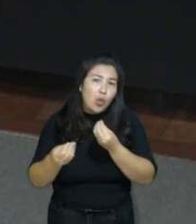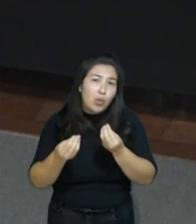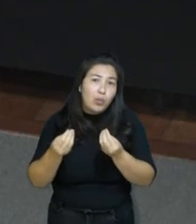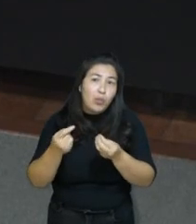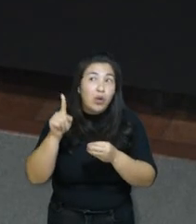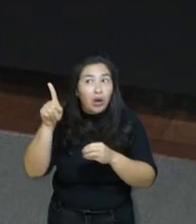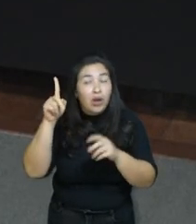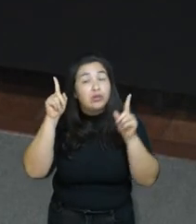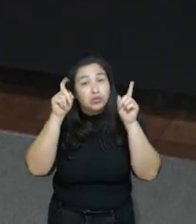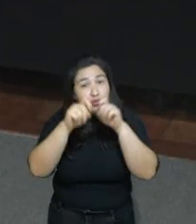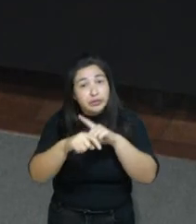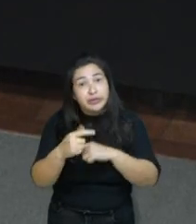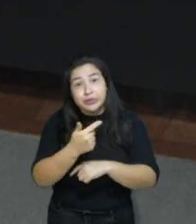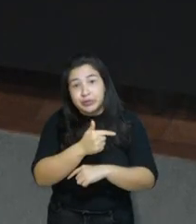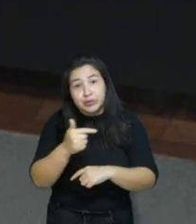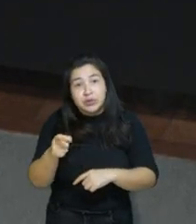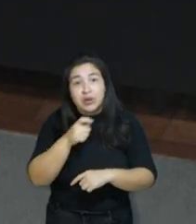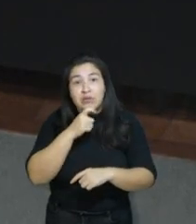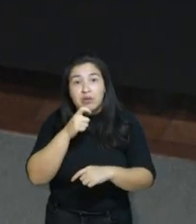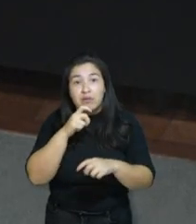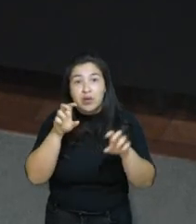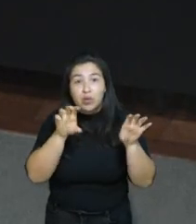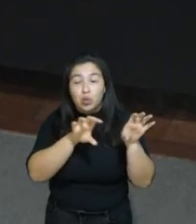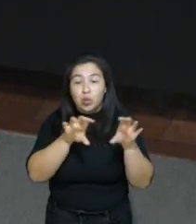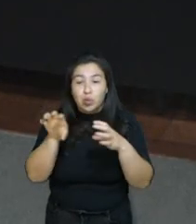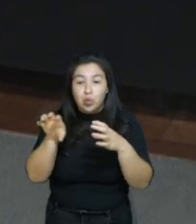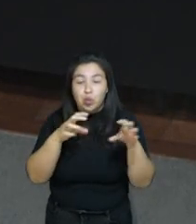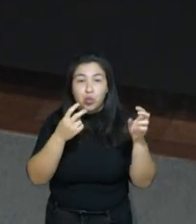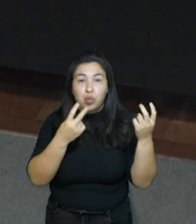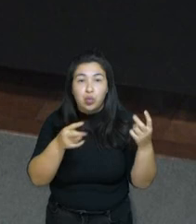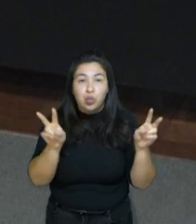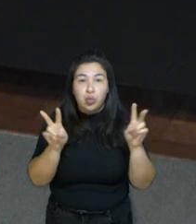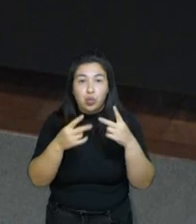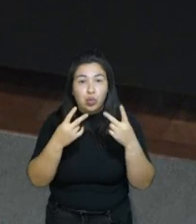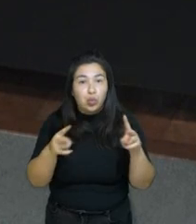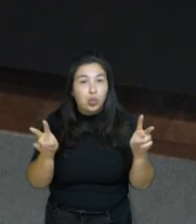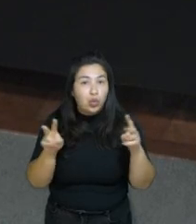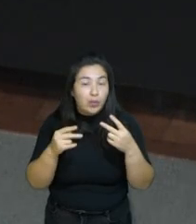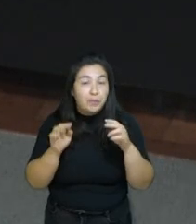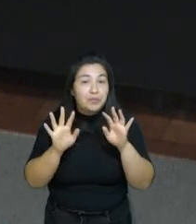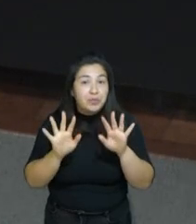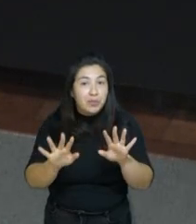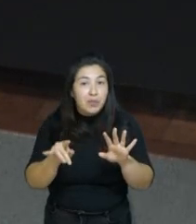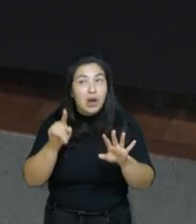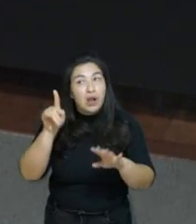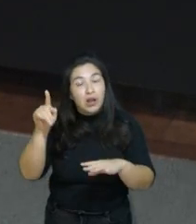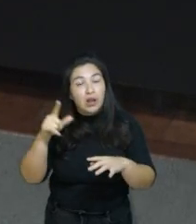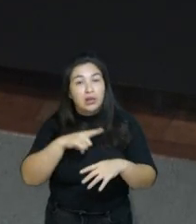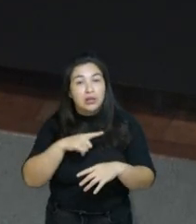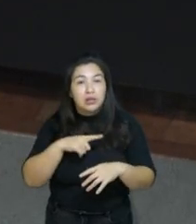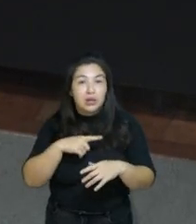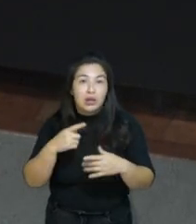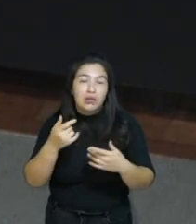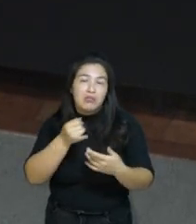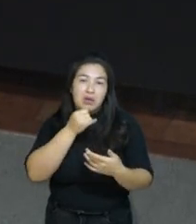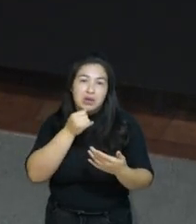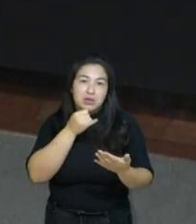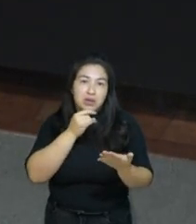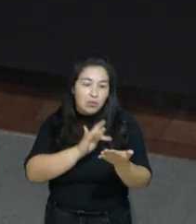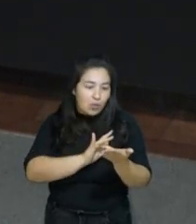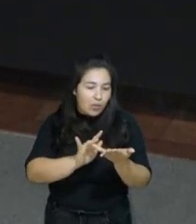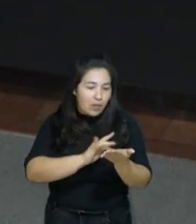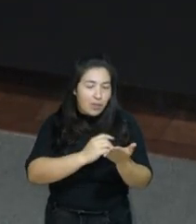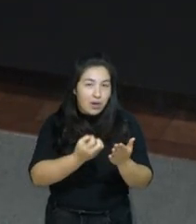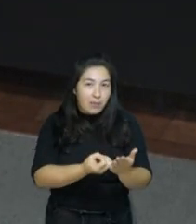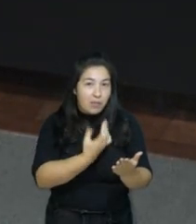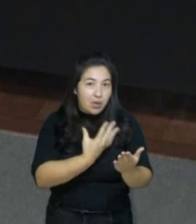você não tem ar-condicionado. Mas, por exemplo, o Met Office da Inglaterra e do Reino Unido, eles já têm no celular